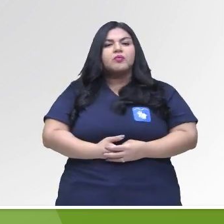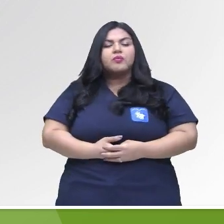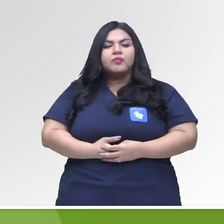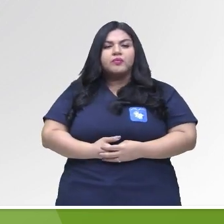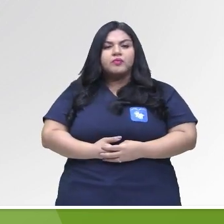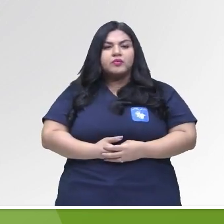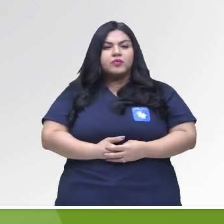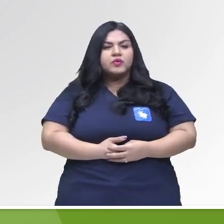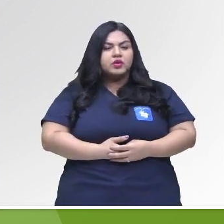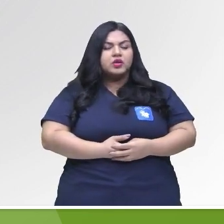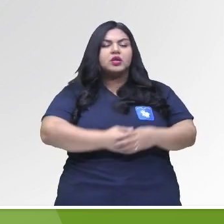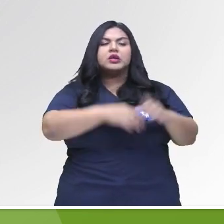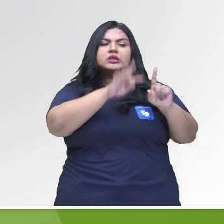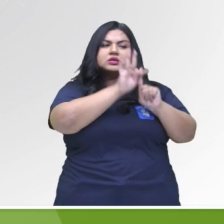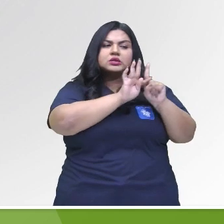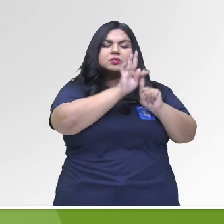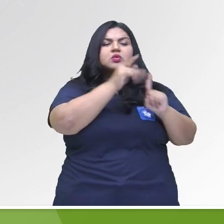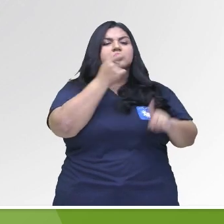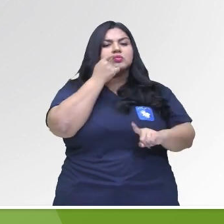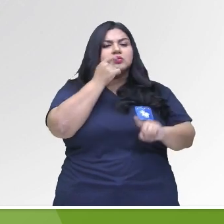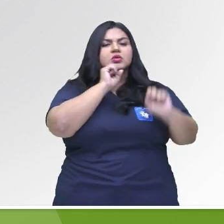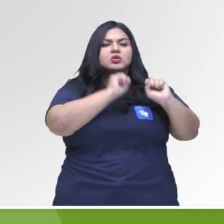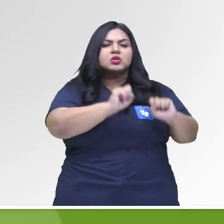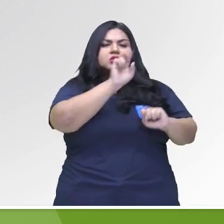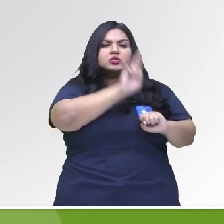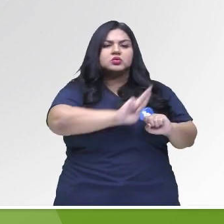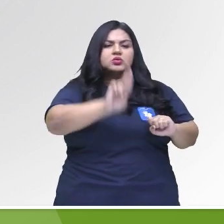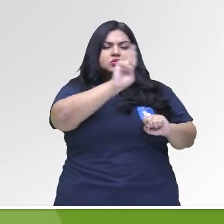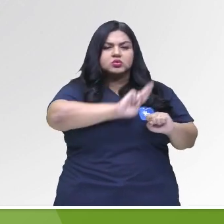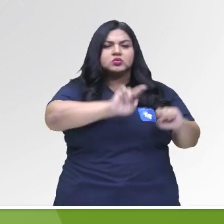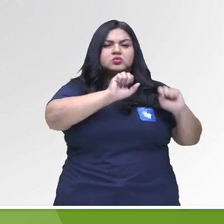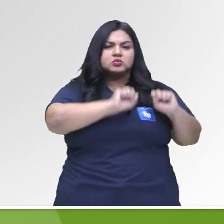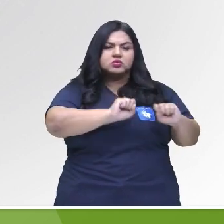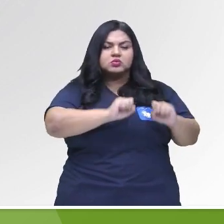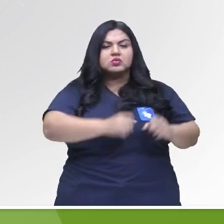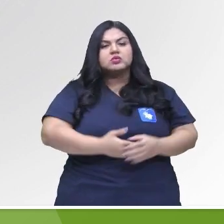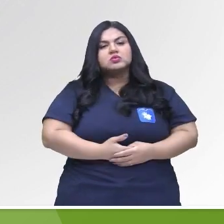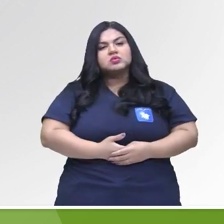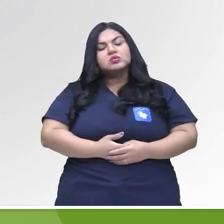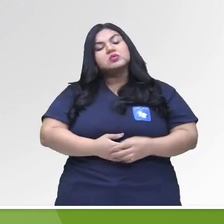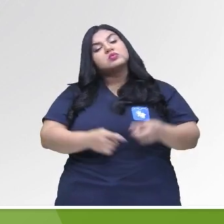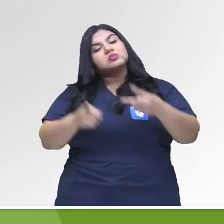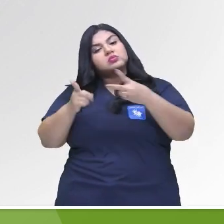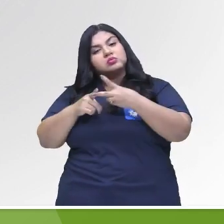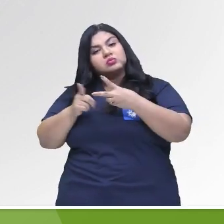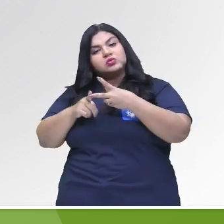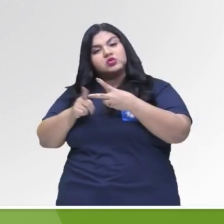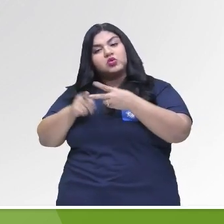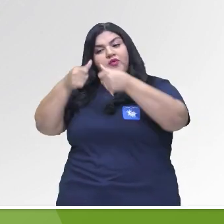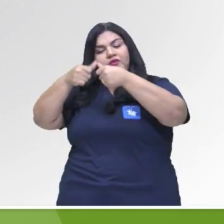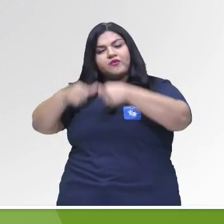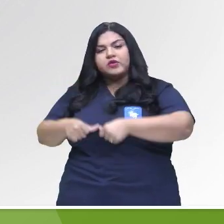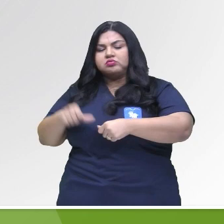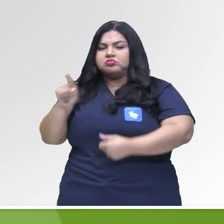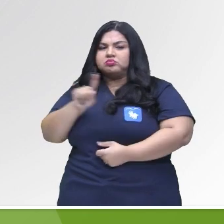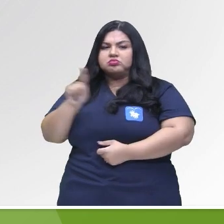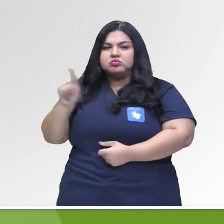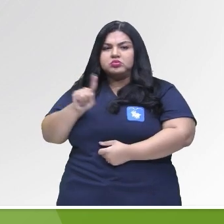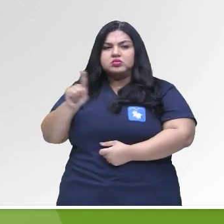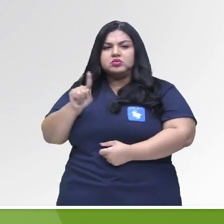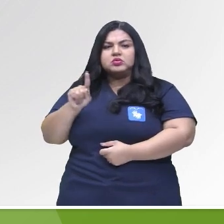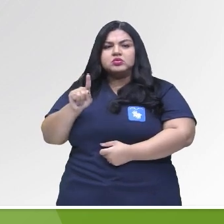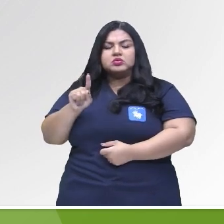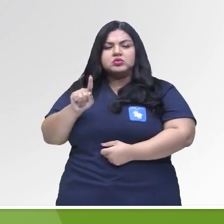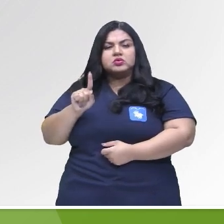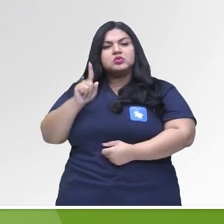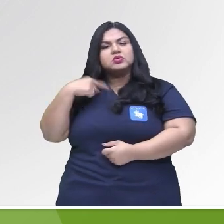o termoplástico pode ser reutilizado, pode ser remoldado. Enquanto que o termofixo, não. No termofixo,